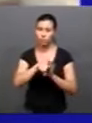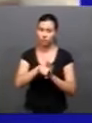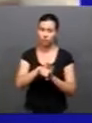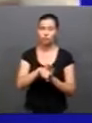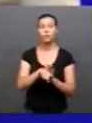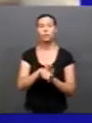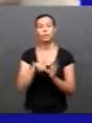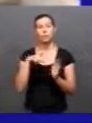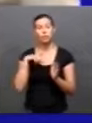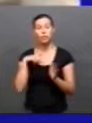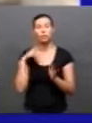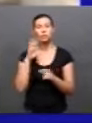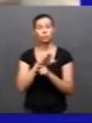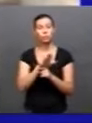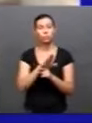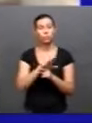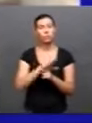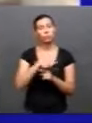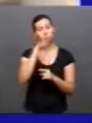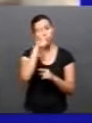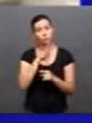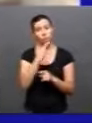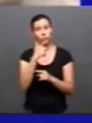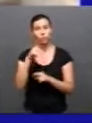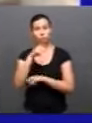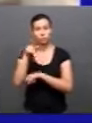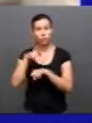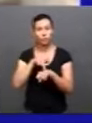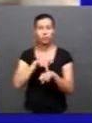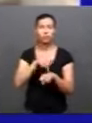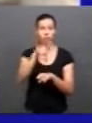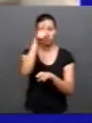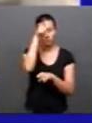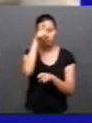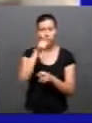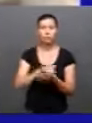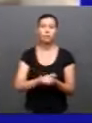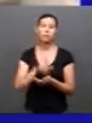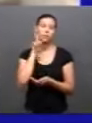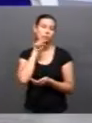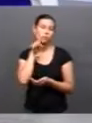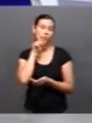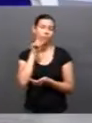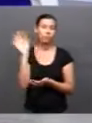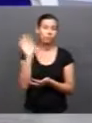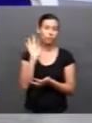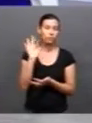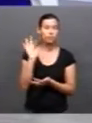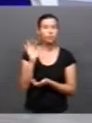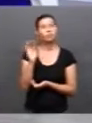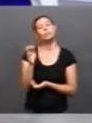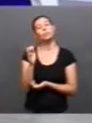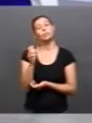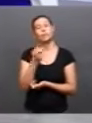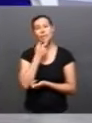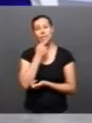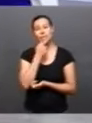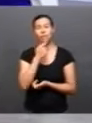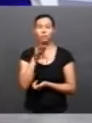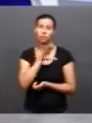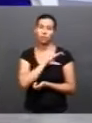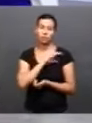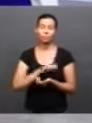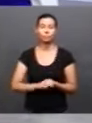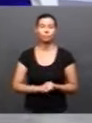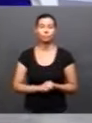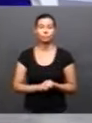e internacionais como Alemanha, Estados Unidos, França, Canadá e Inglaterra. Bom, isso aí é o que já está